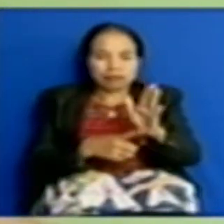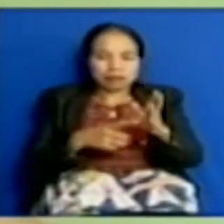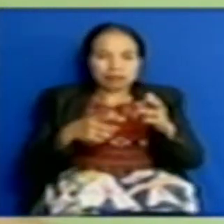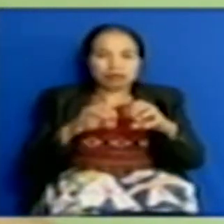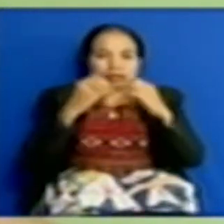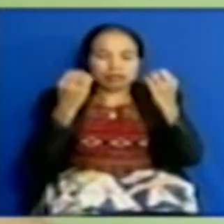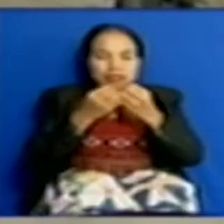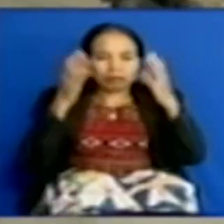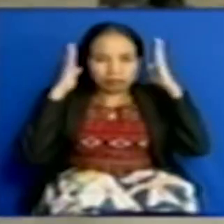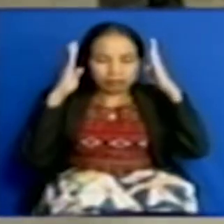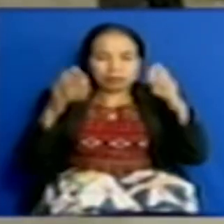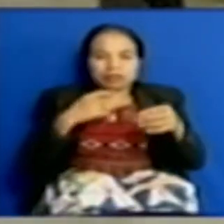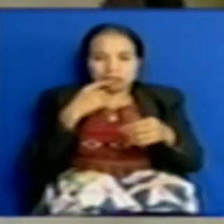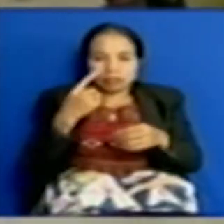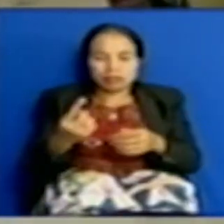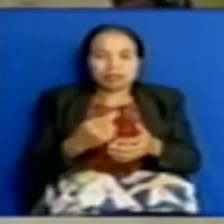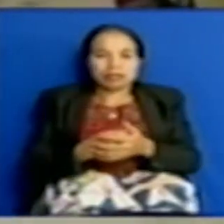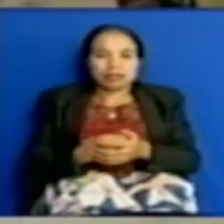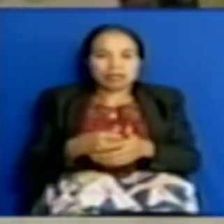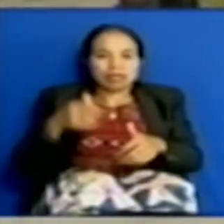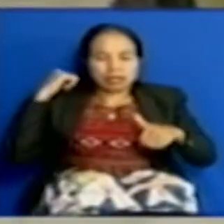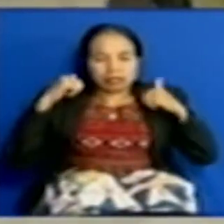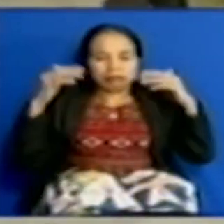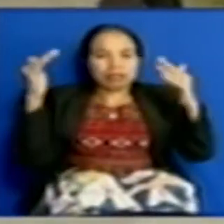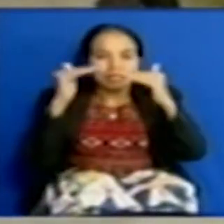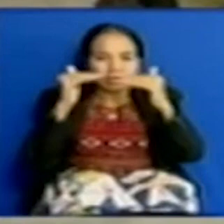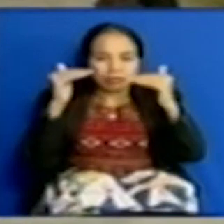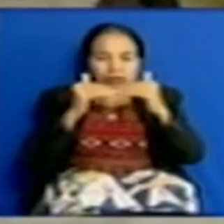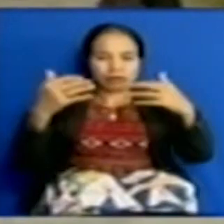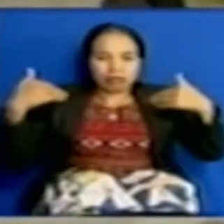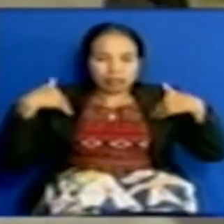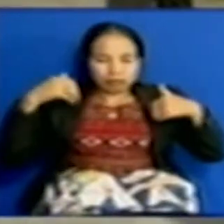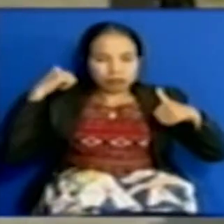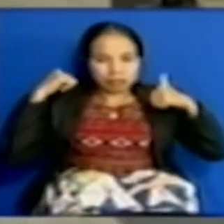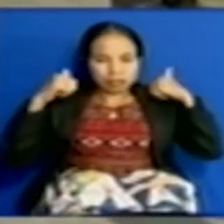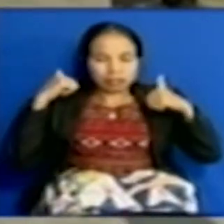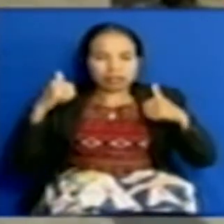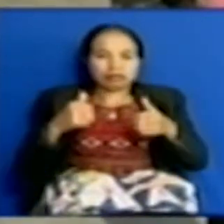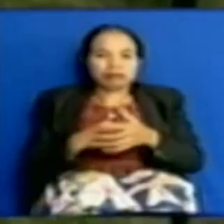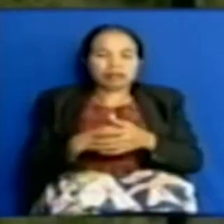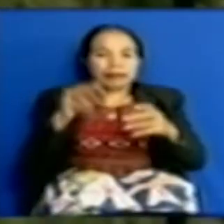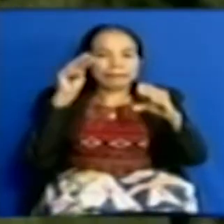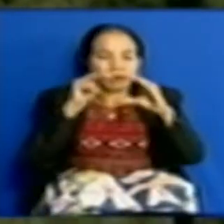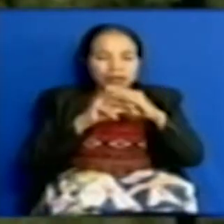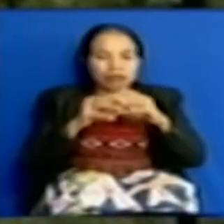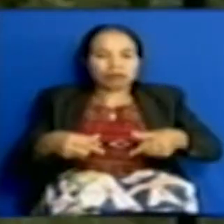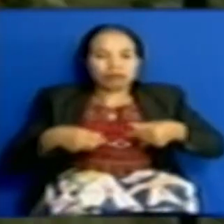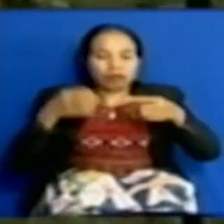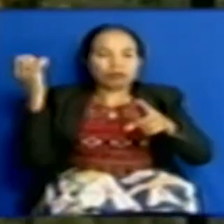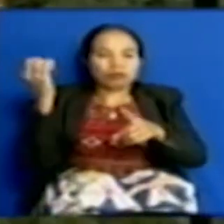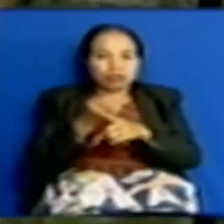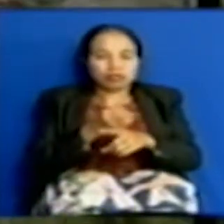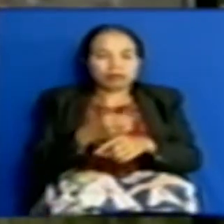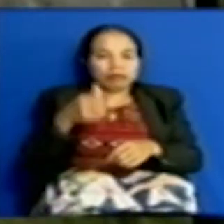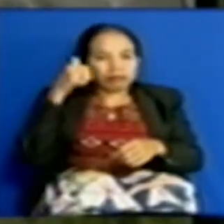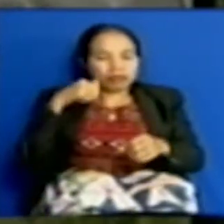Pérez argumenta que, além de atividade de seminário e a mostra atividade de bazar, hoje foi oportunidade para feito vítima